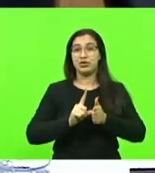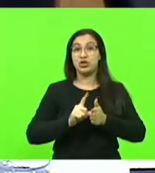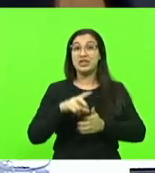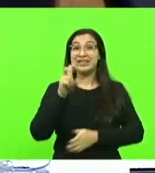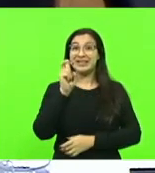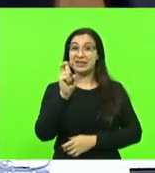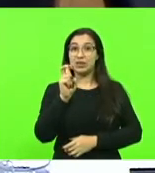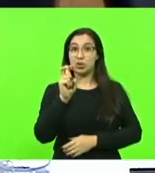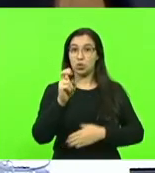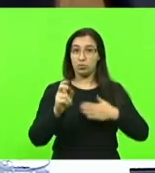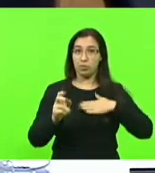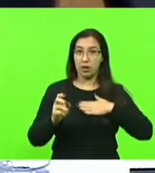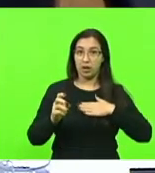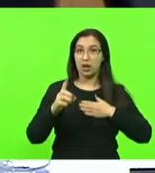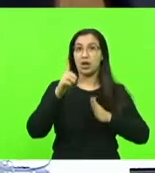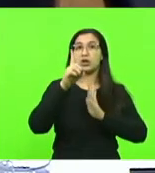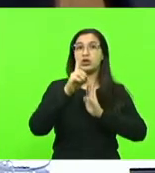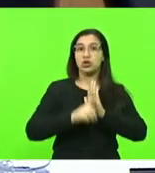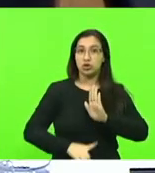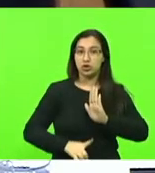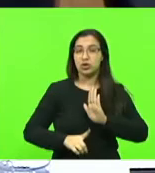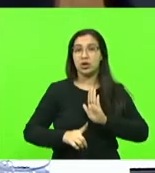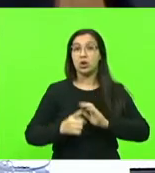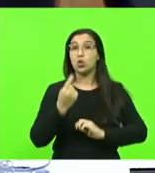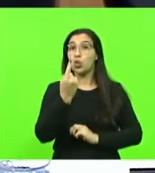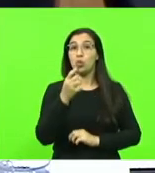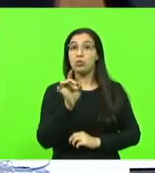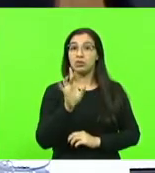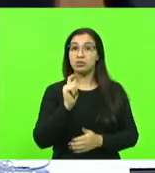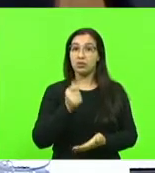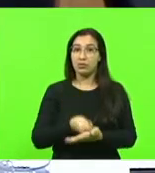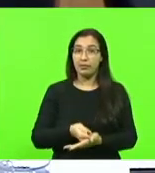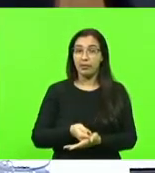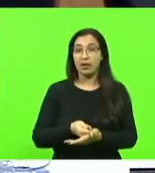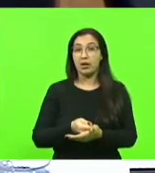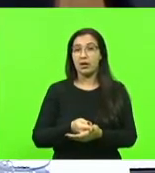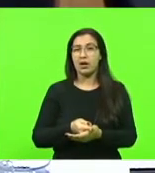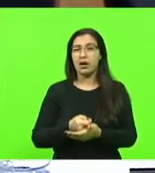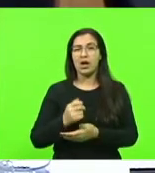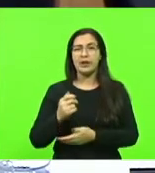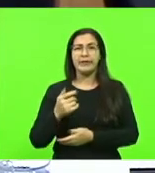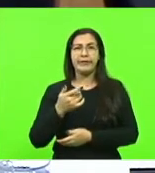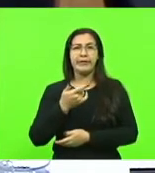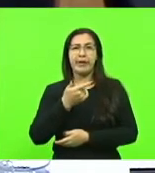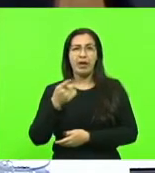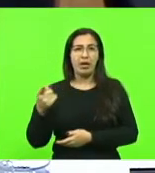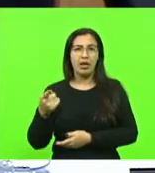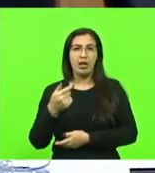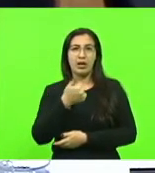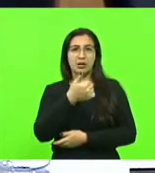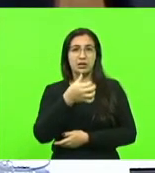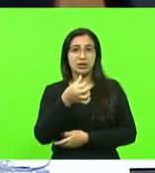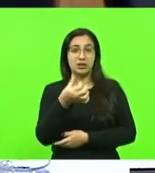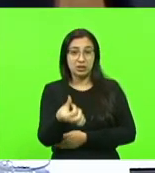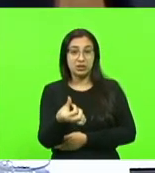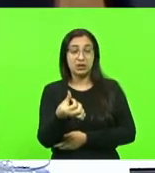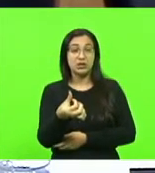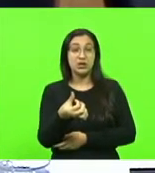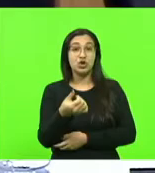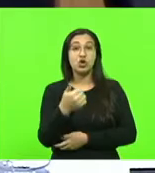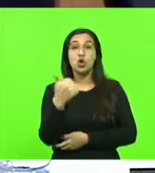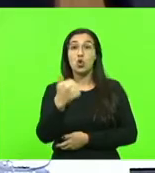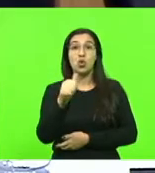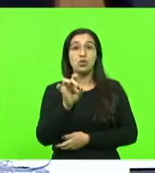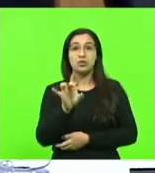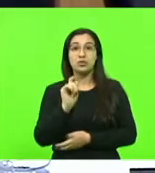Machado tem de direito, só uma foi paga. E das 16, 11 foram pagas. Quer dizer que todos